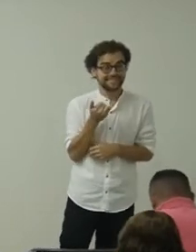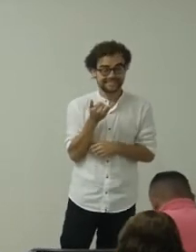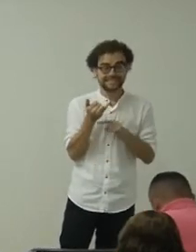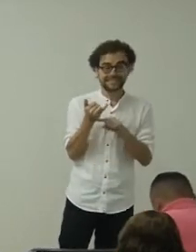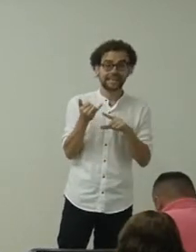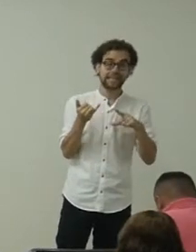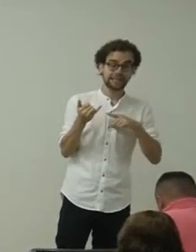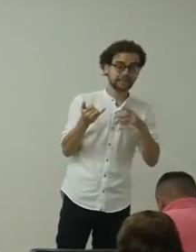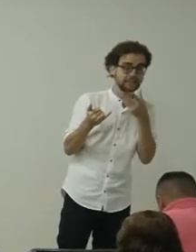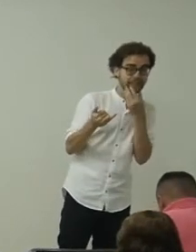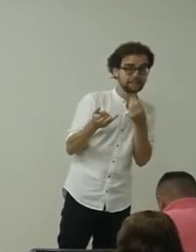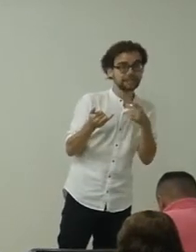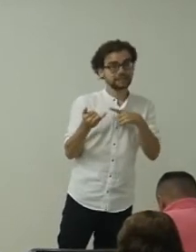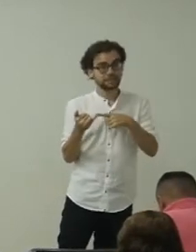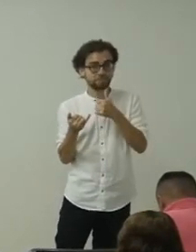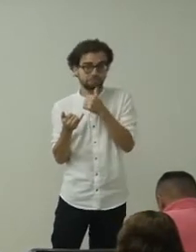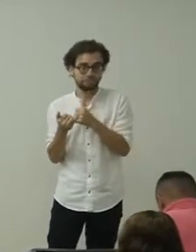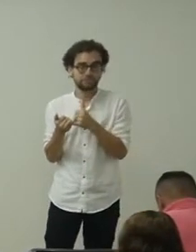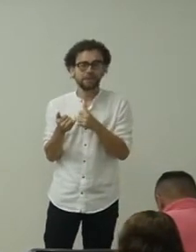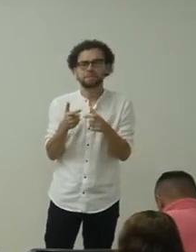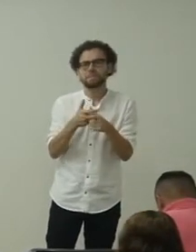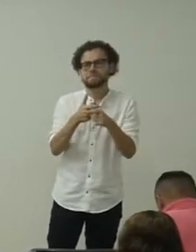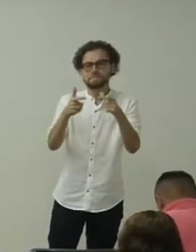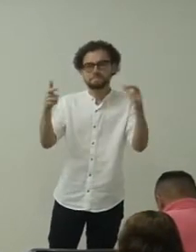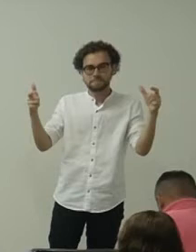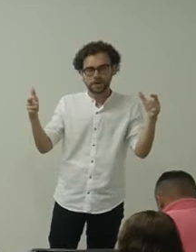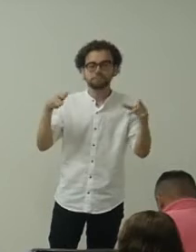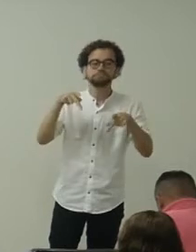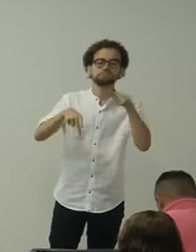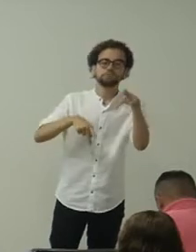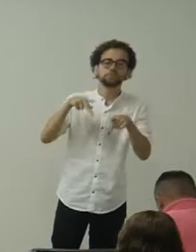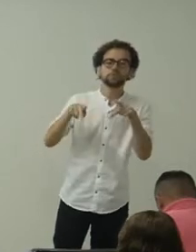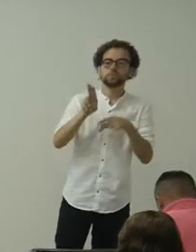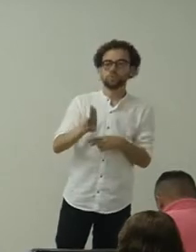homens e mulheres têm, a maioria da população